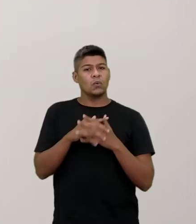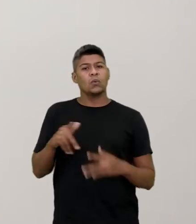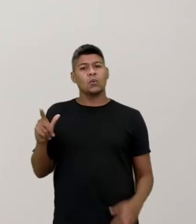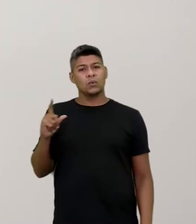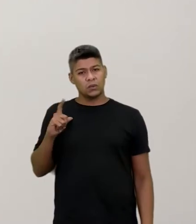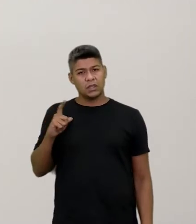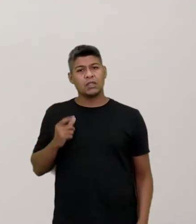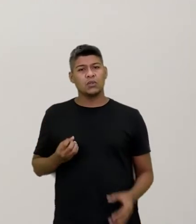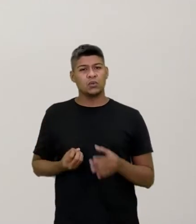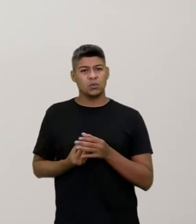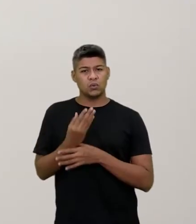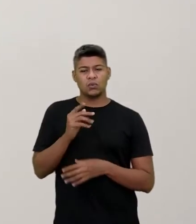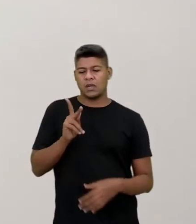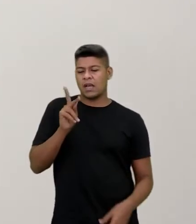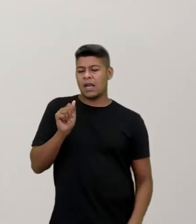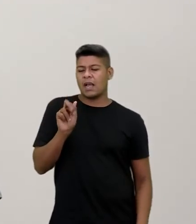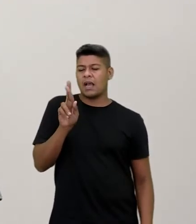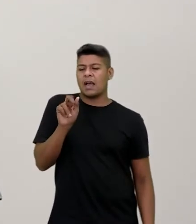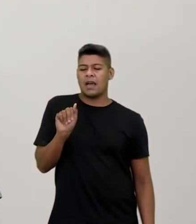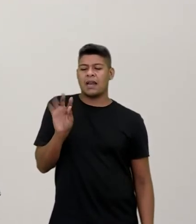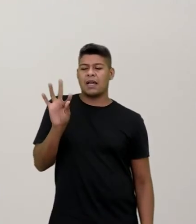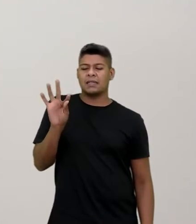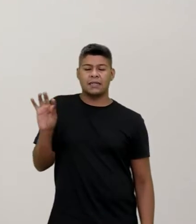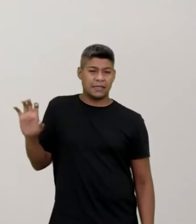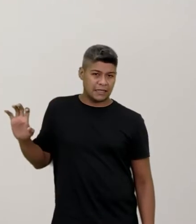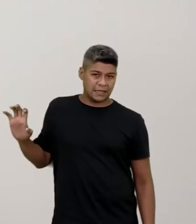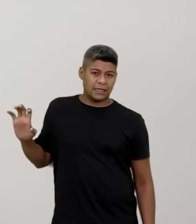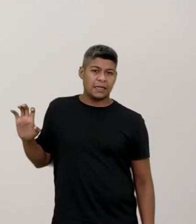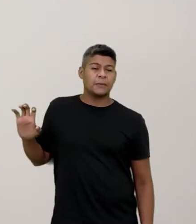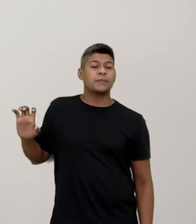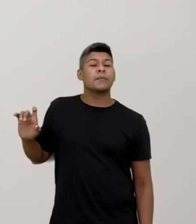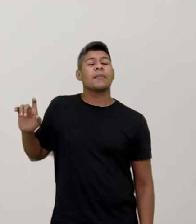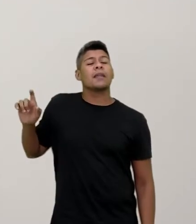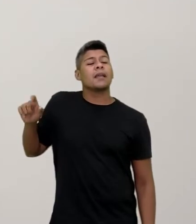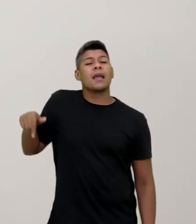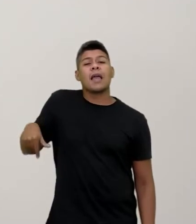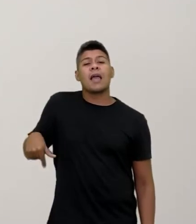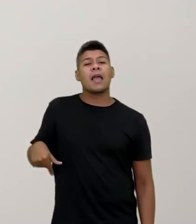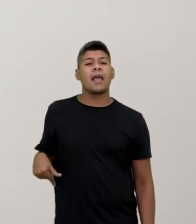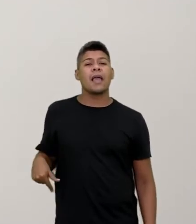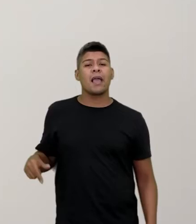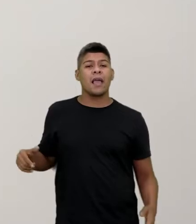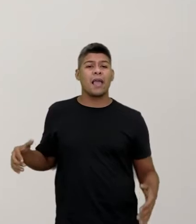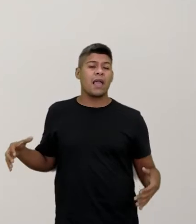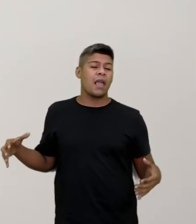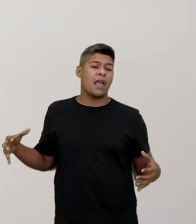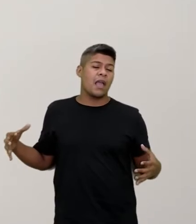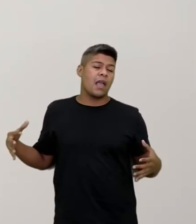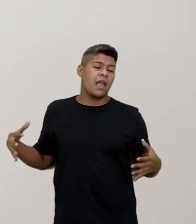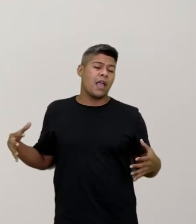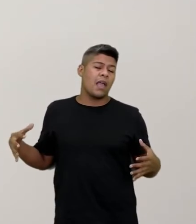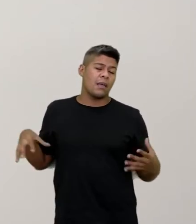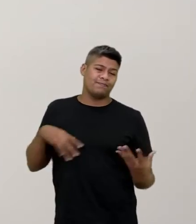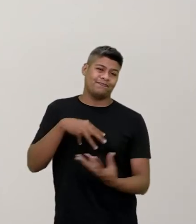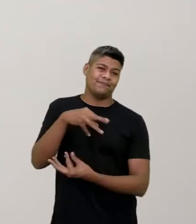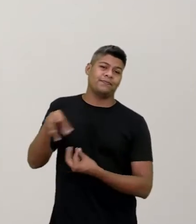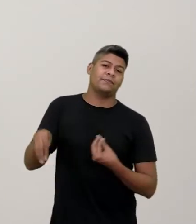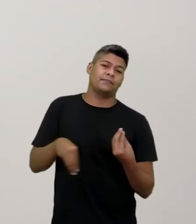onde surge o karatê. Então, né, o Japão não é uma coisa homogênea também, né? O Japão tem